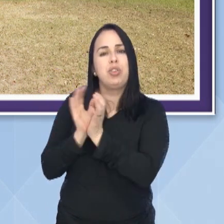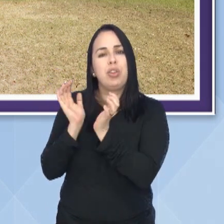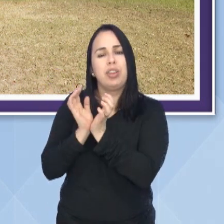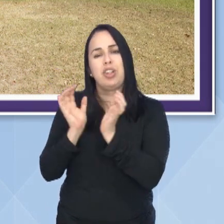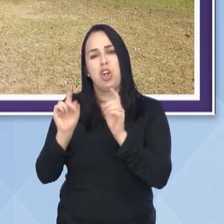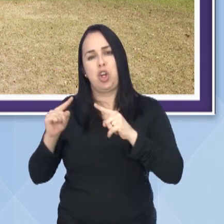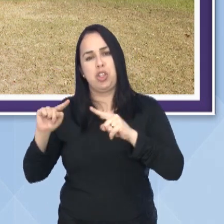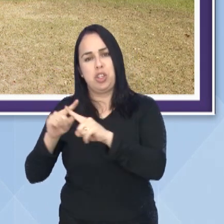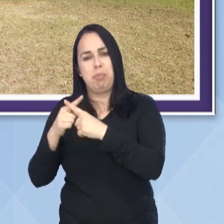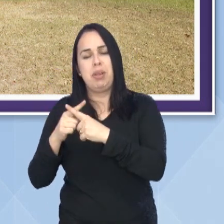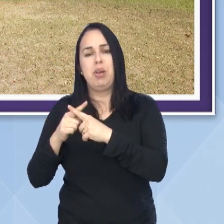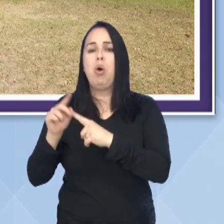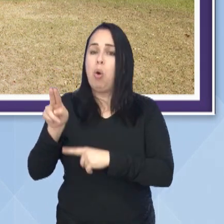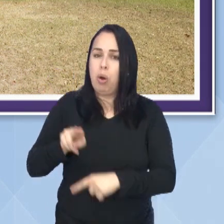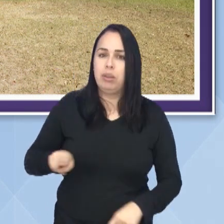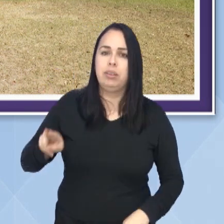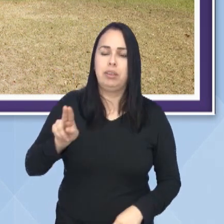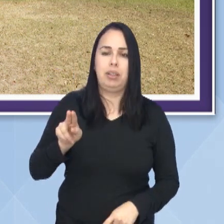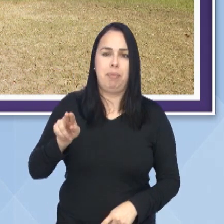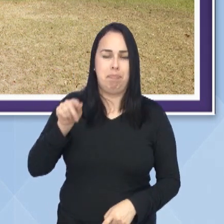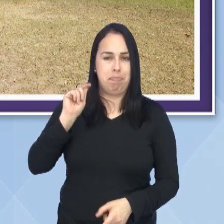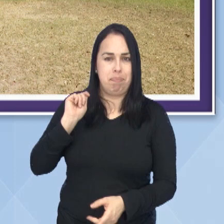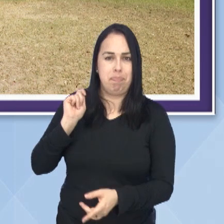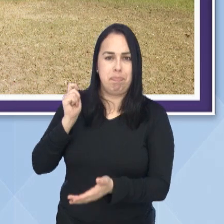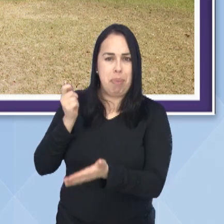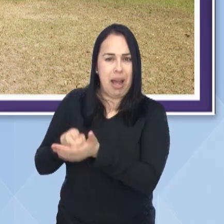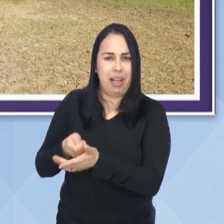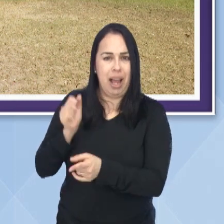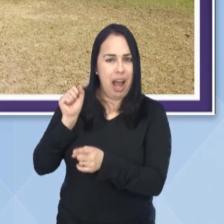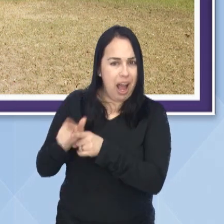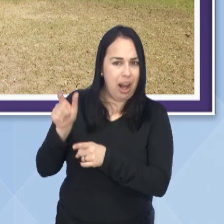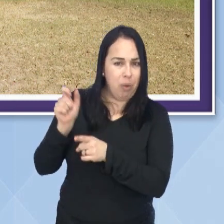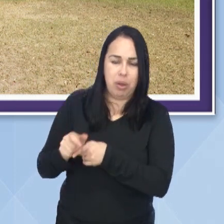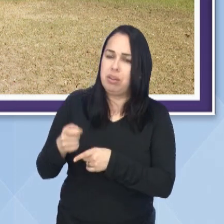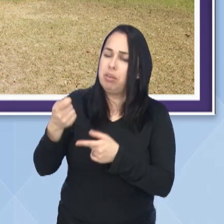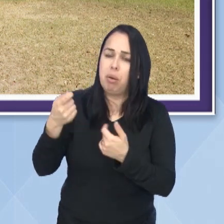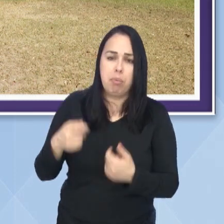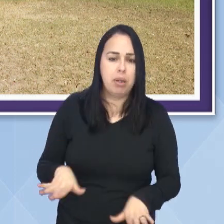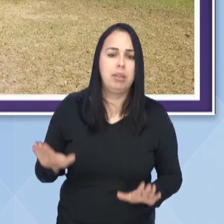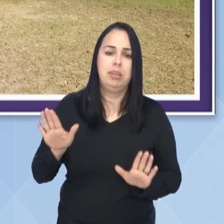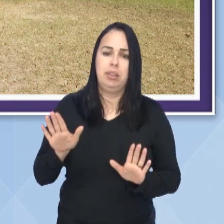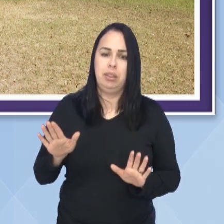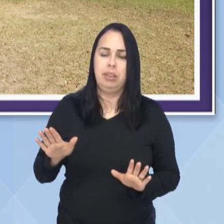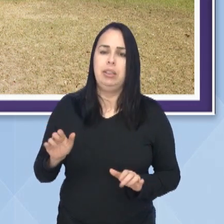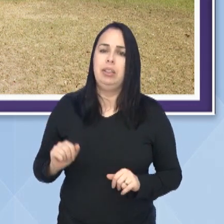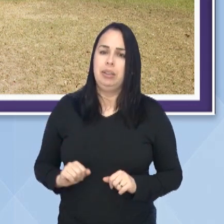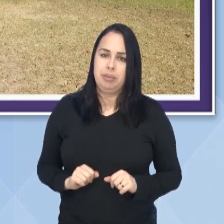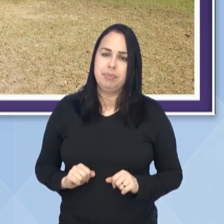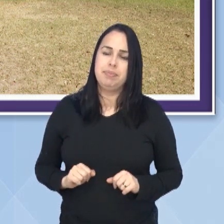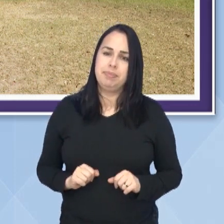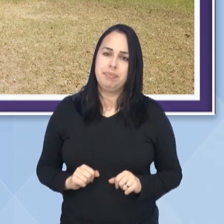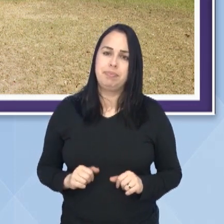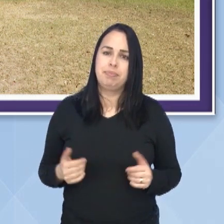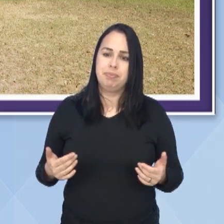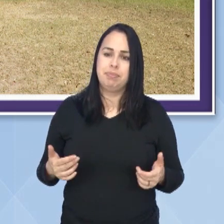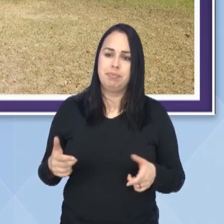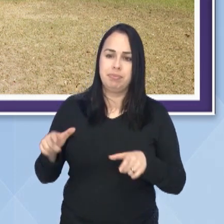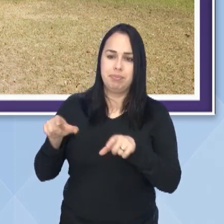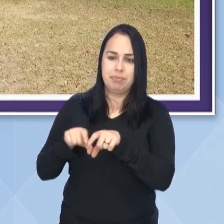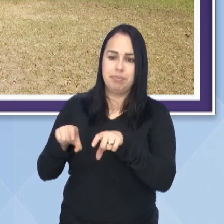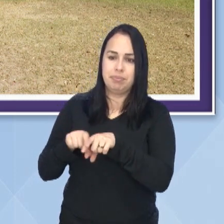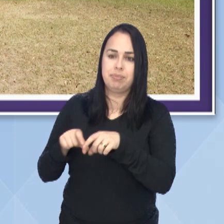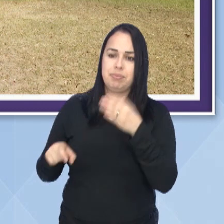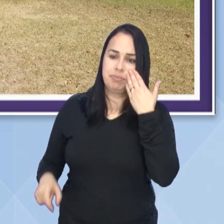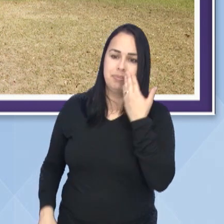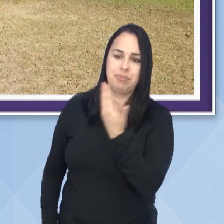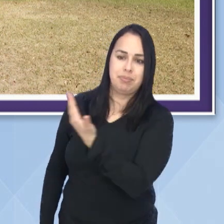que não precisariam pagar para jogar em outro time, para treinar em outro campo, quer dizer. E aí está esse campo aí largado,